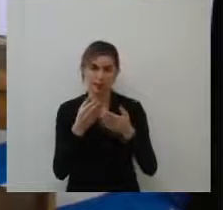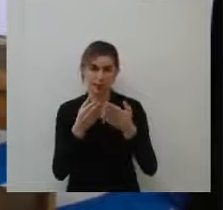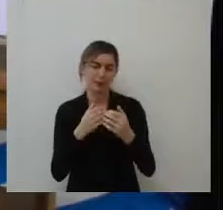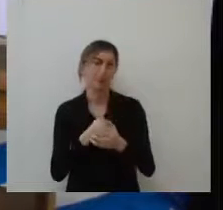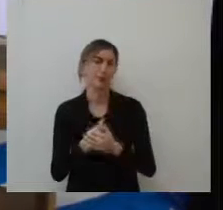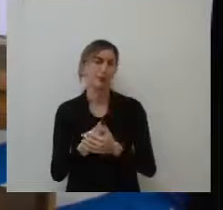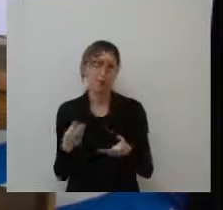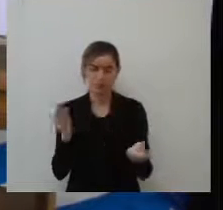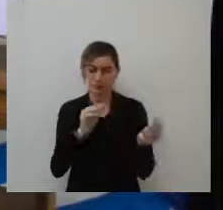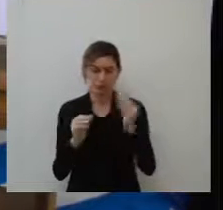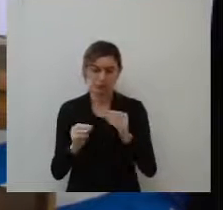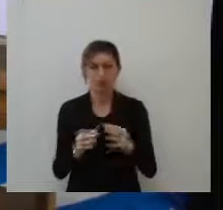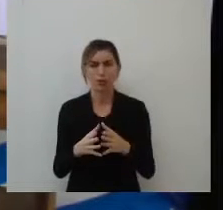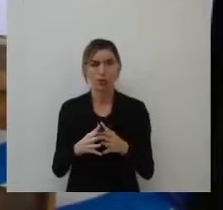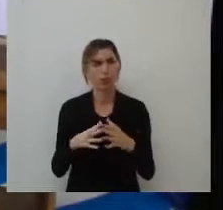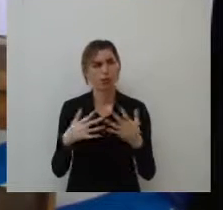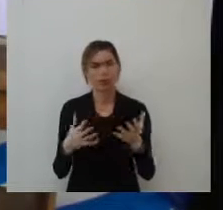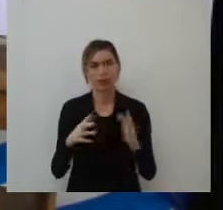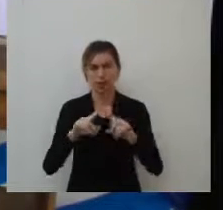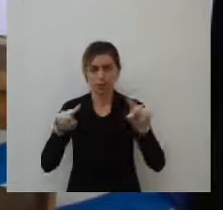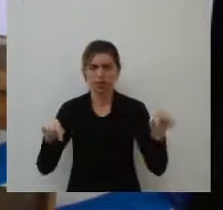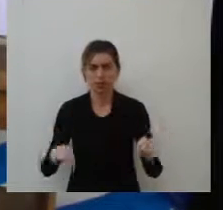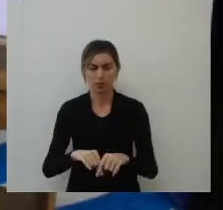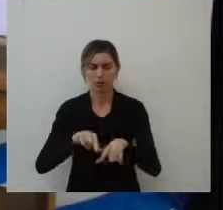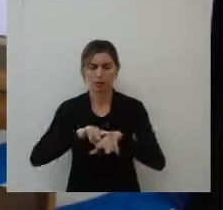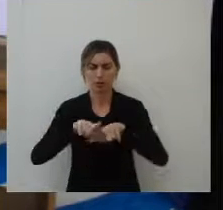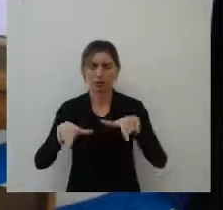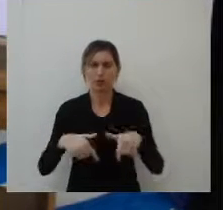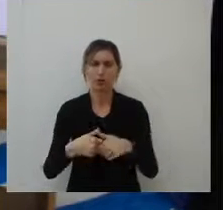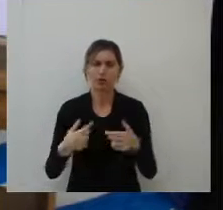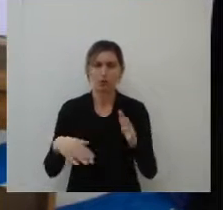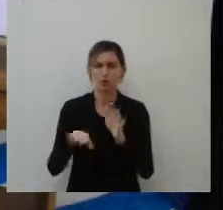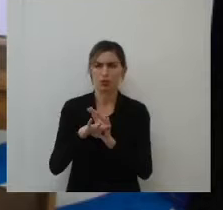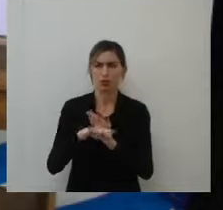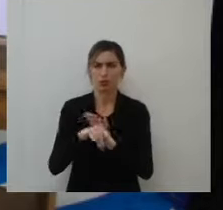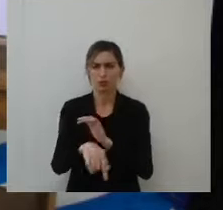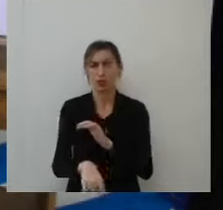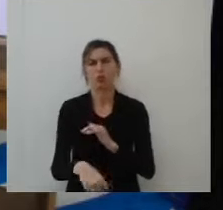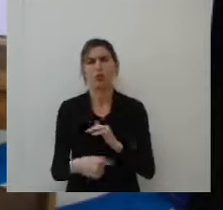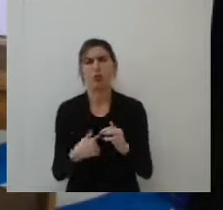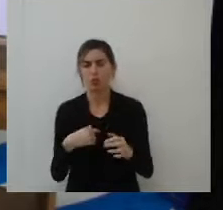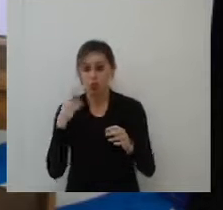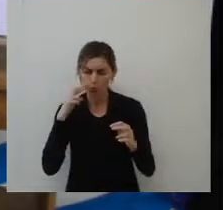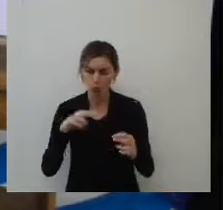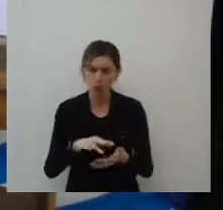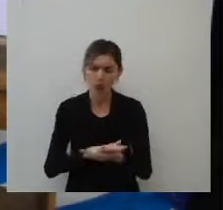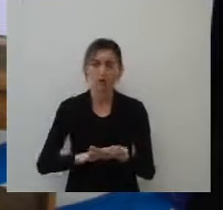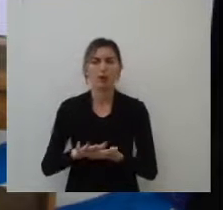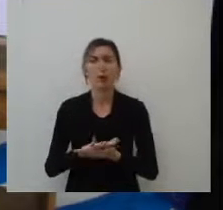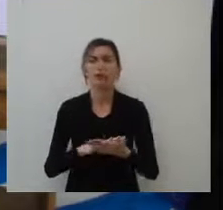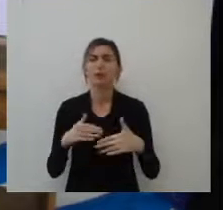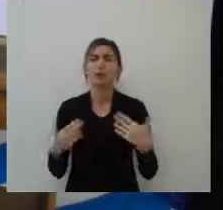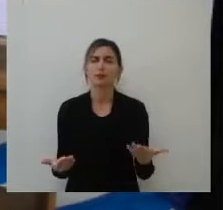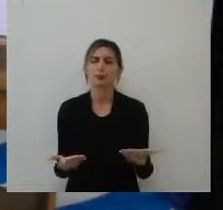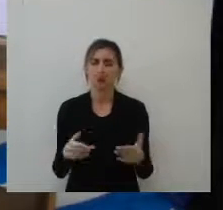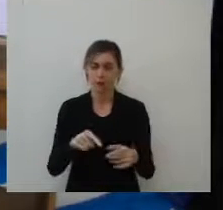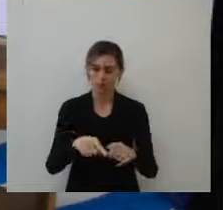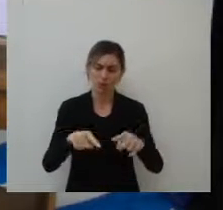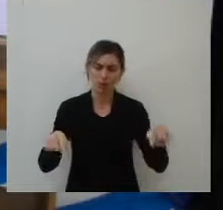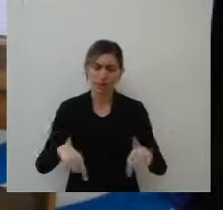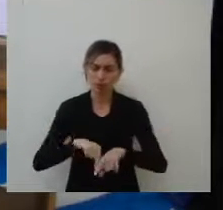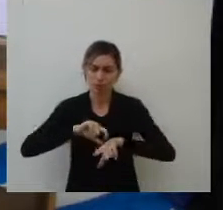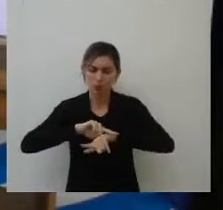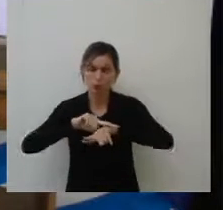vamos lá, recadinho do coração. Tá lá a caixinha vazia. Eu chego para ler o primeiro recadinho do coração e não vejo nenhum. Então, naquela caixa não tem